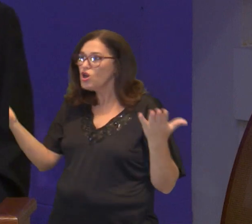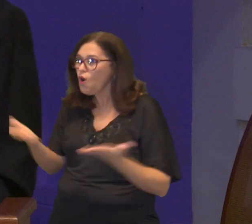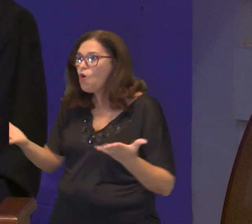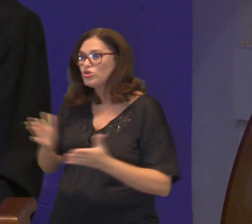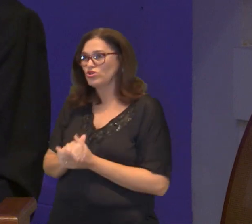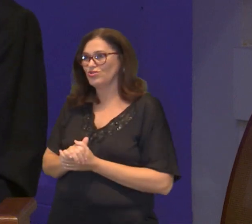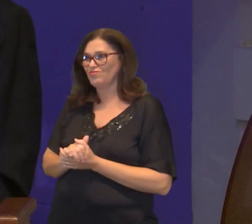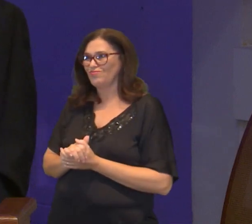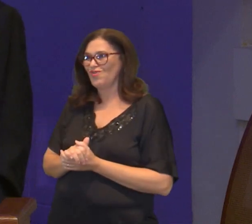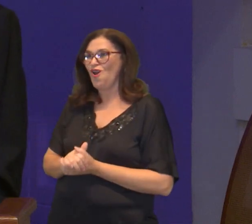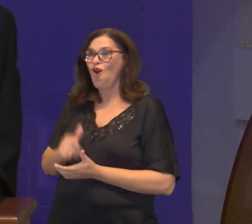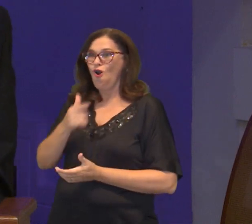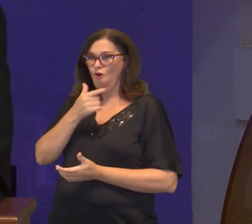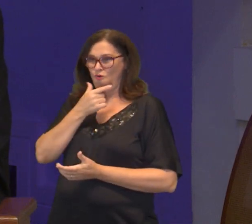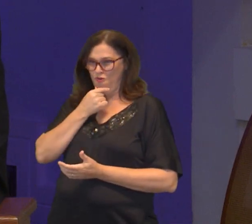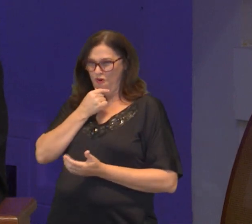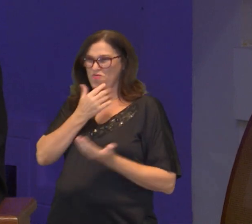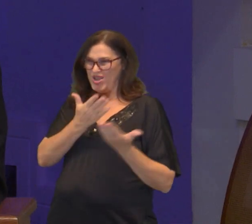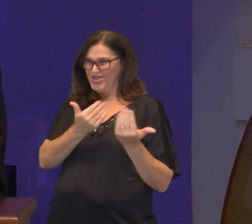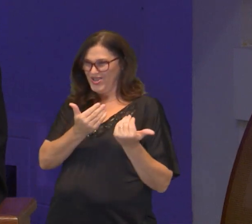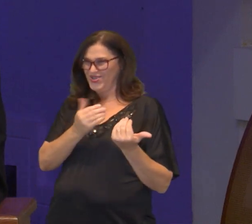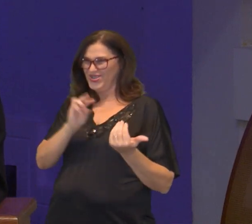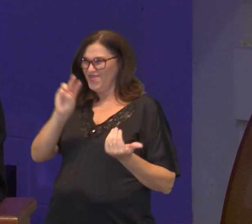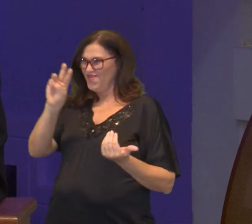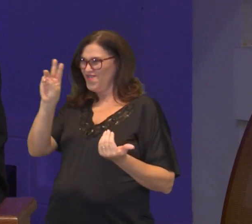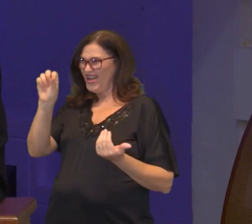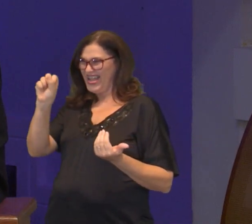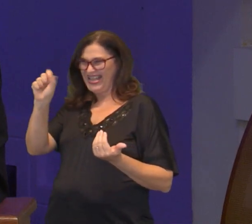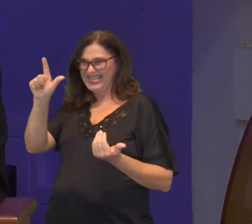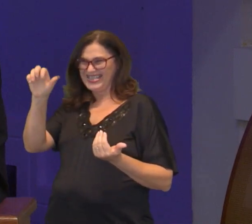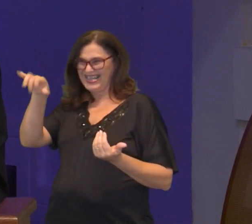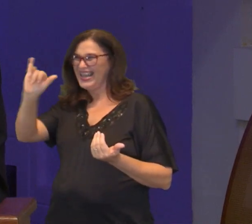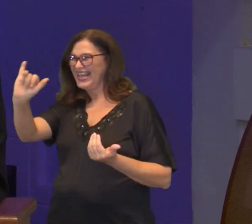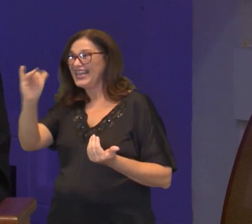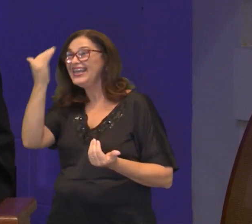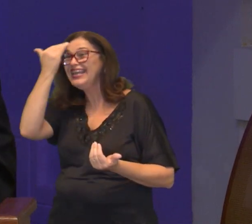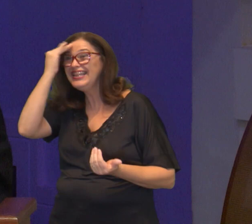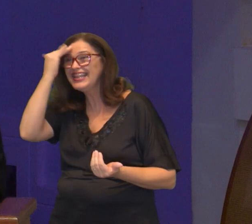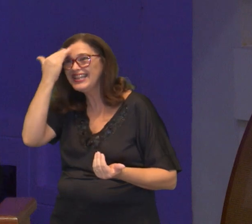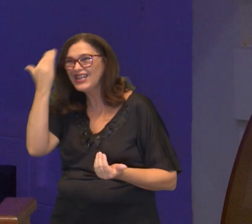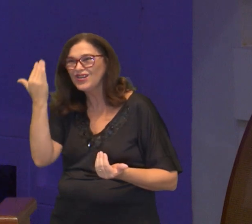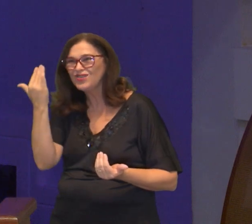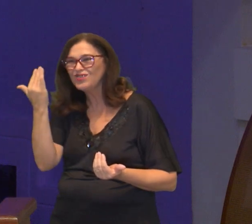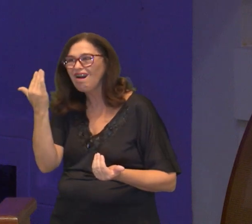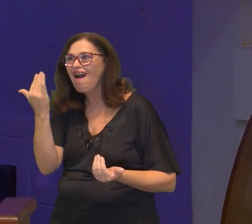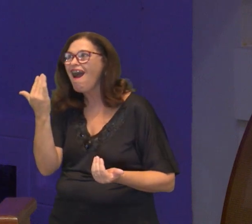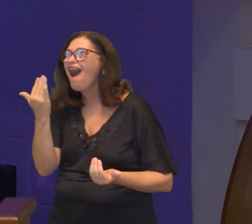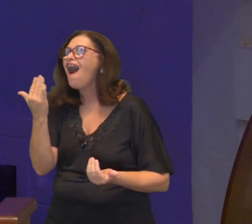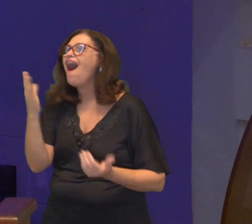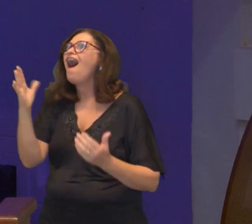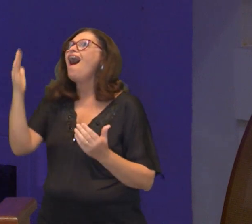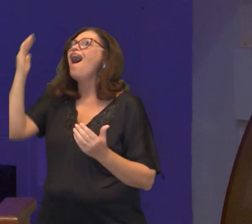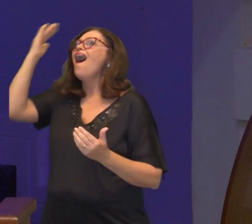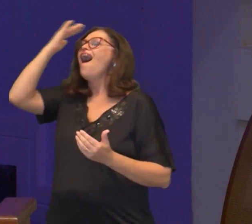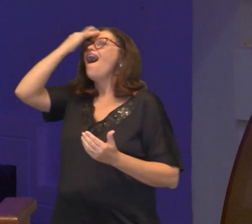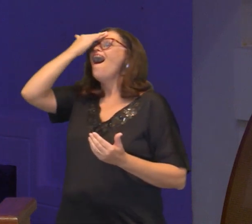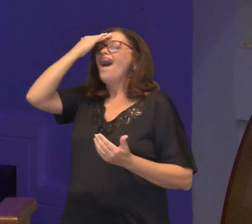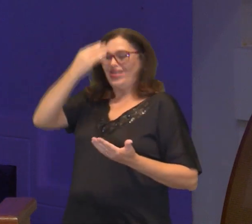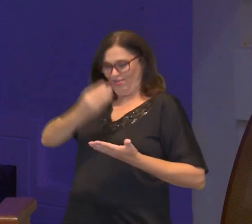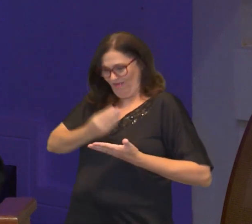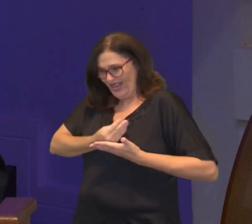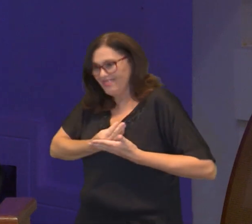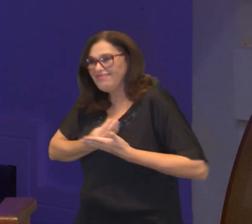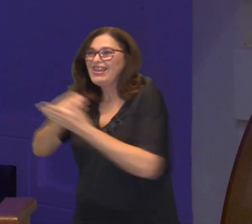Wesley, uma hora entendeu isso, e numa noite ele transpôs esta linha